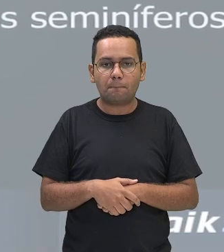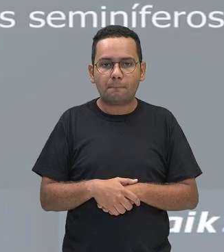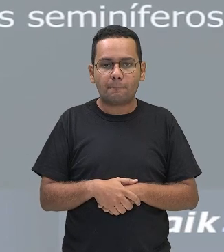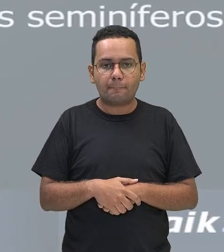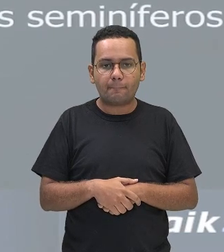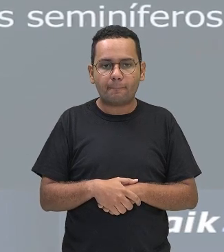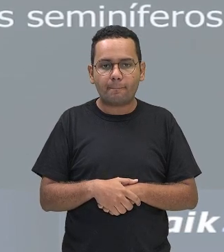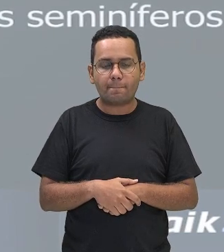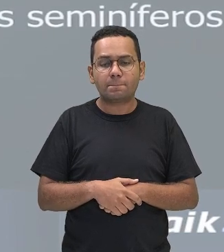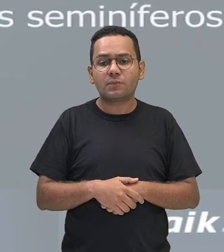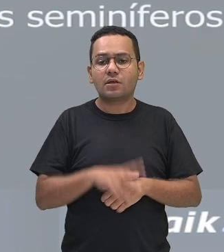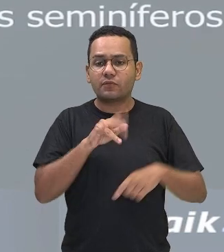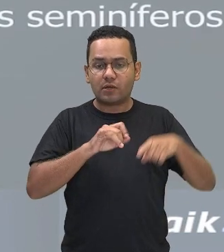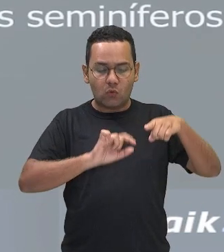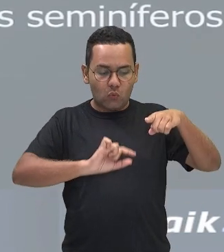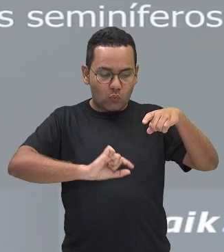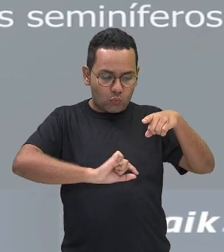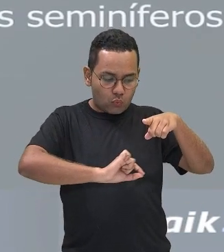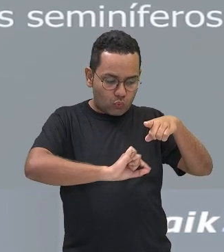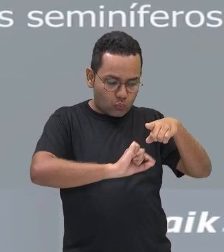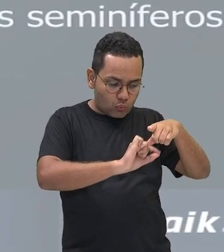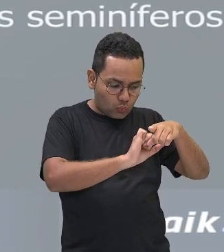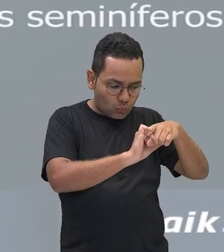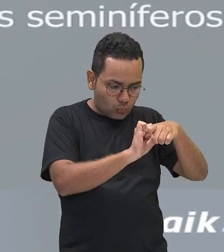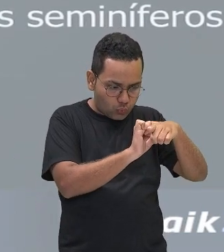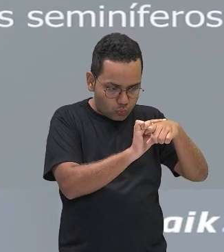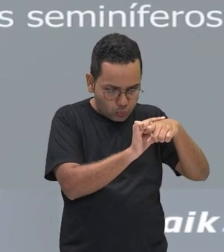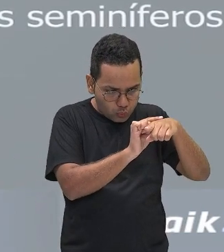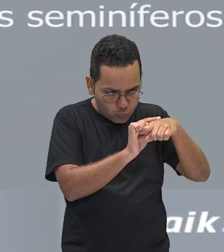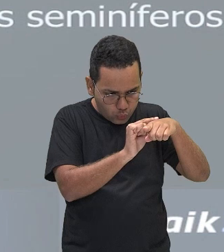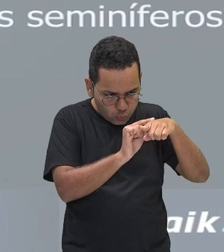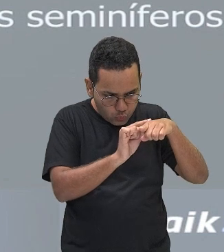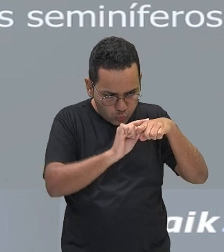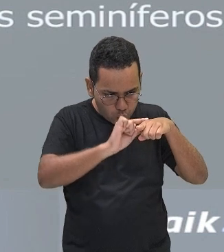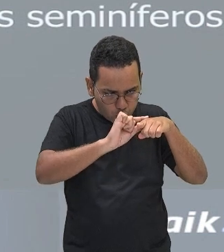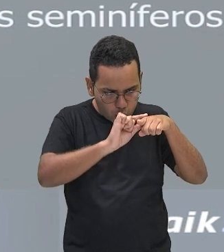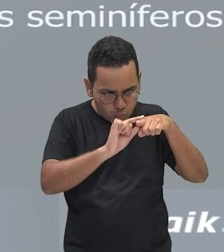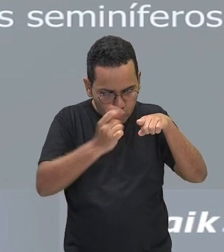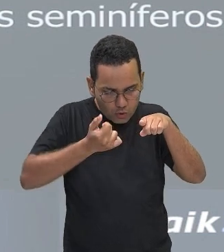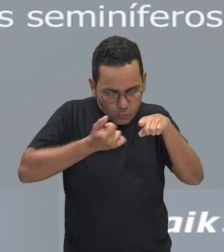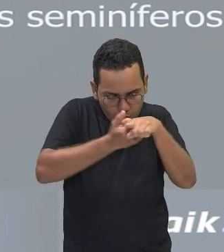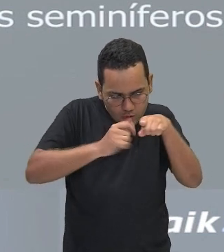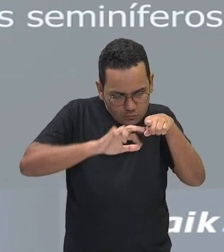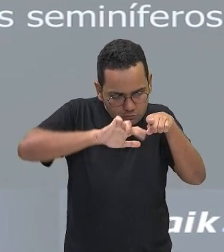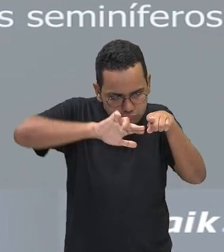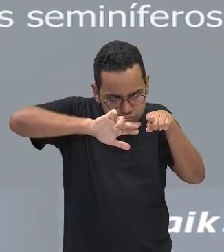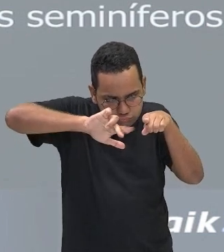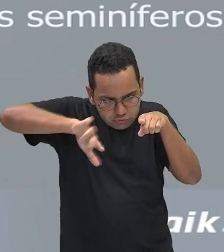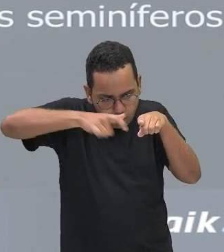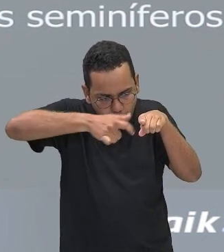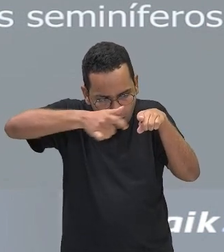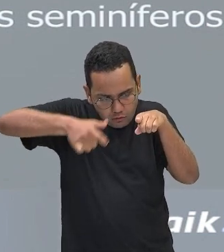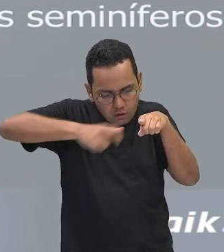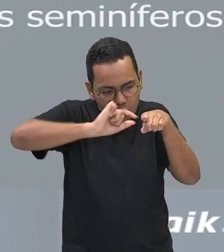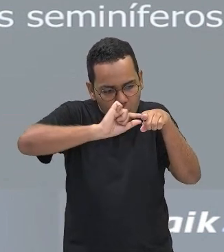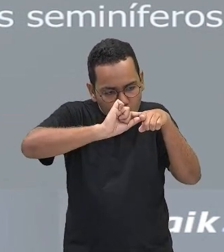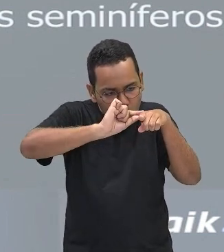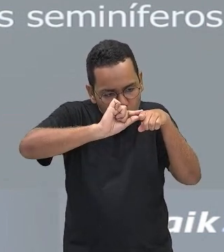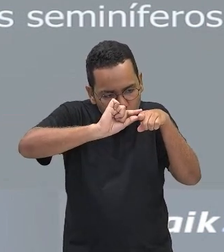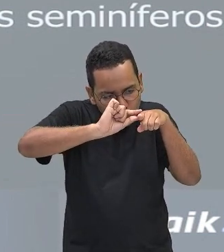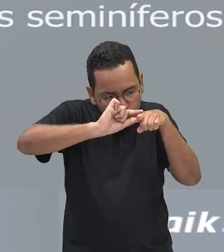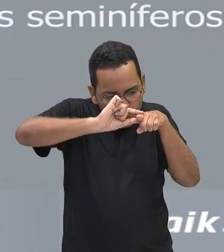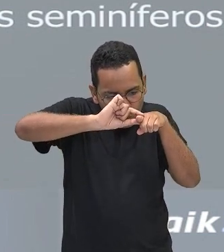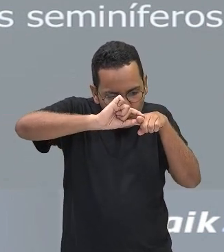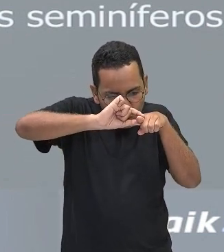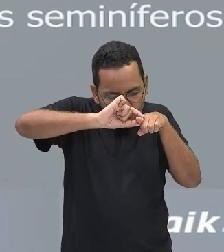ali pela uretra, passar pela próstata, passar pelas glândulas bulbouretrais e vesícula seminal e por dentro do